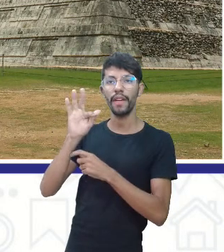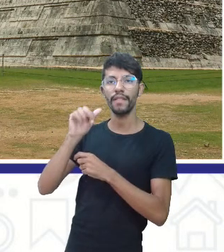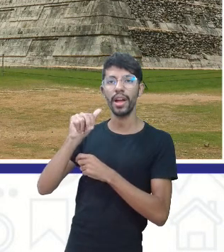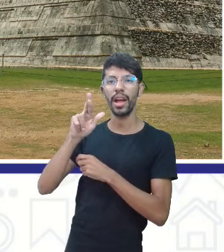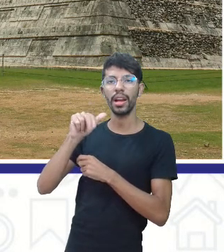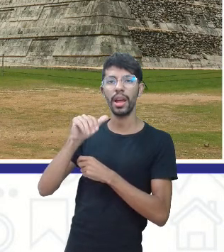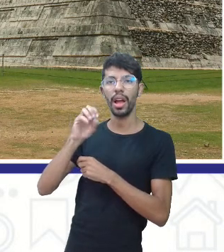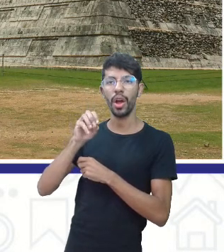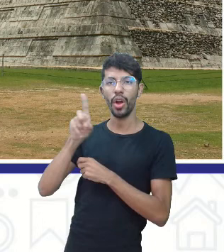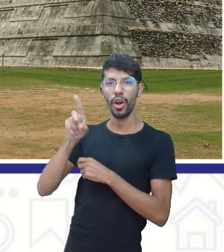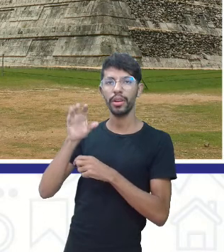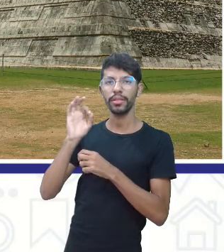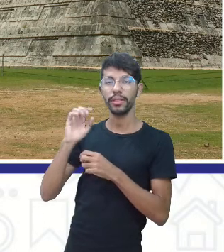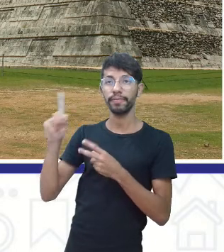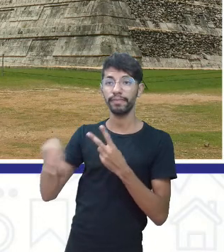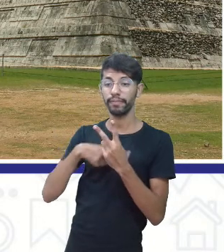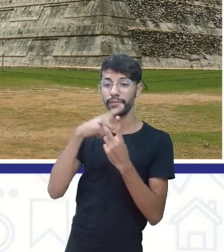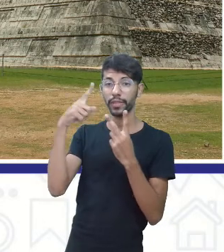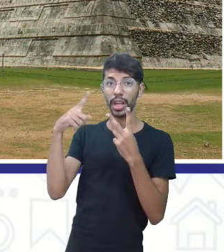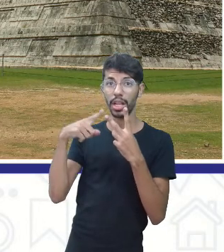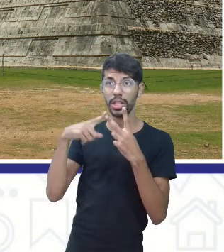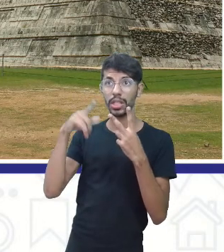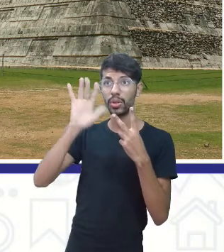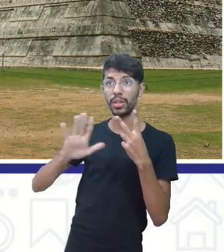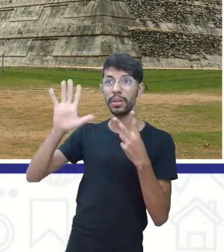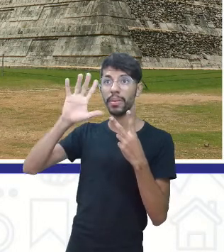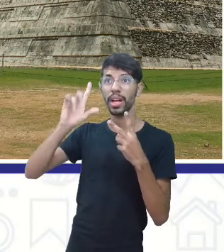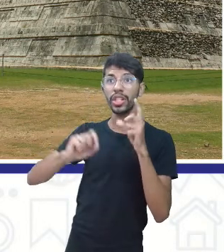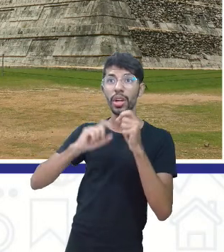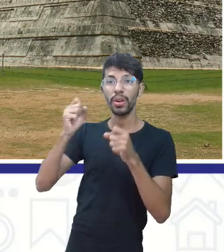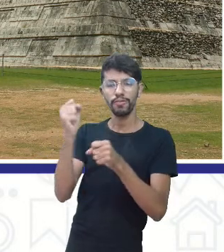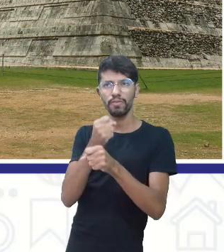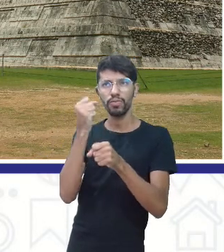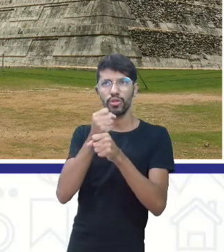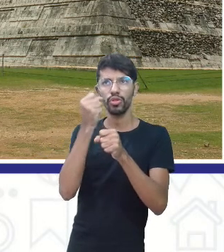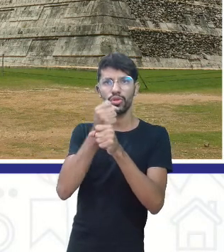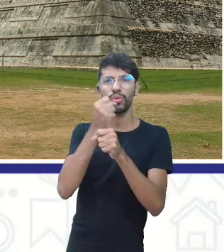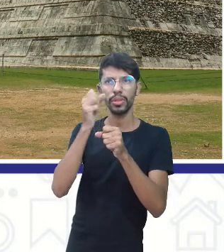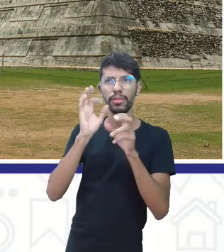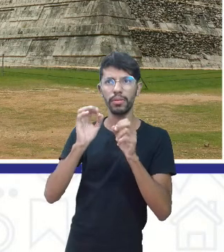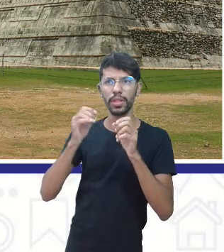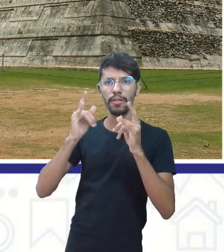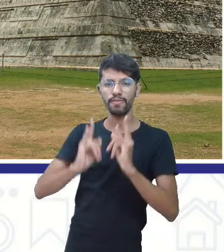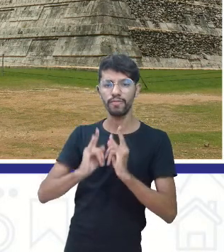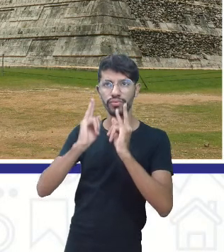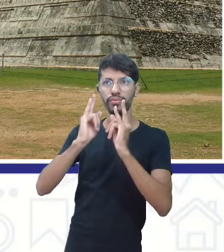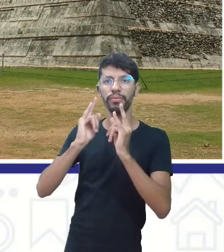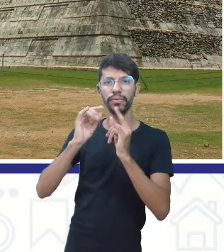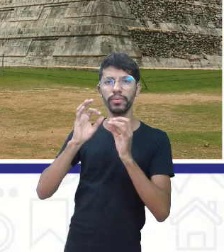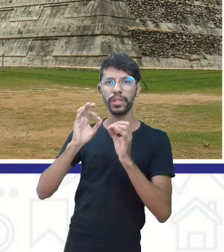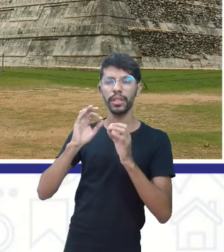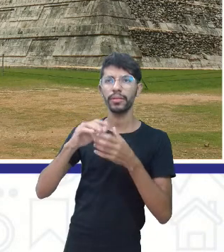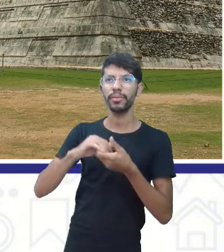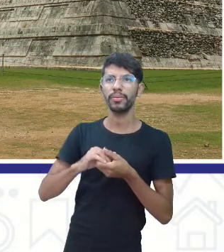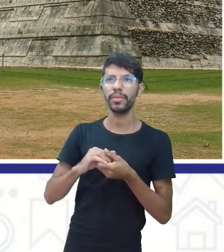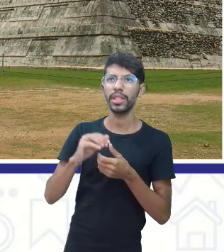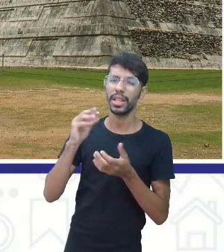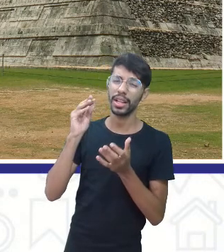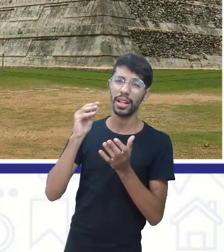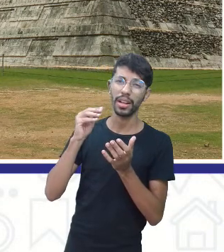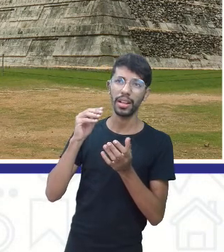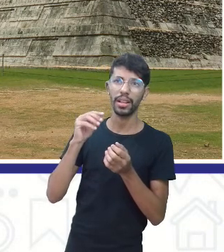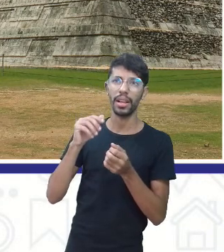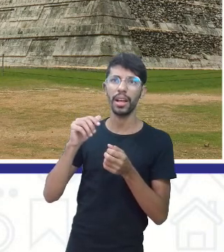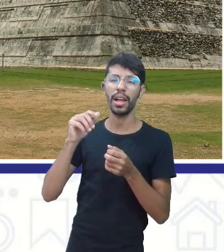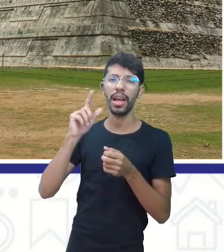temos aí uma construção, na verdade aí a gente tem só, né, o que restou dela,